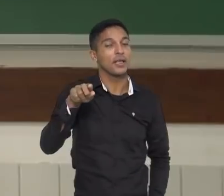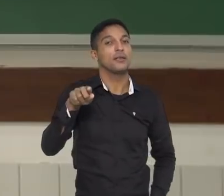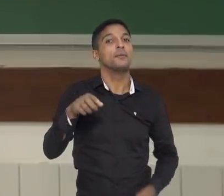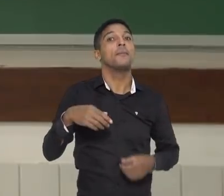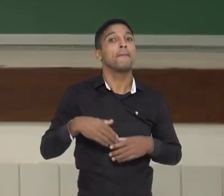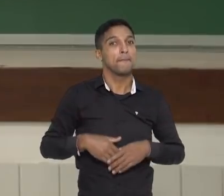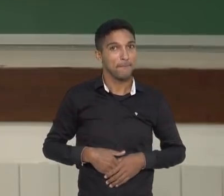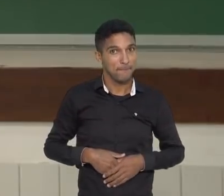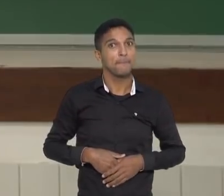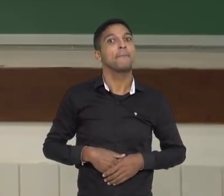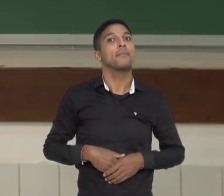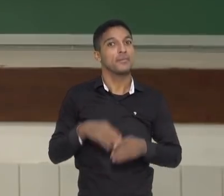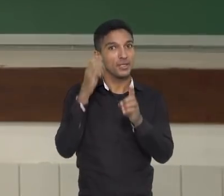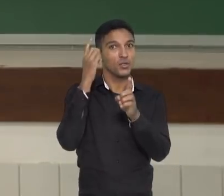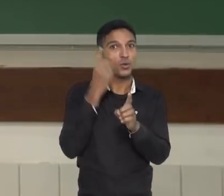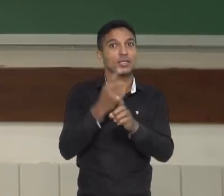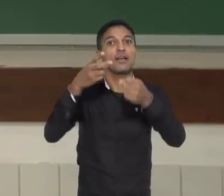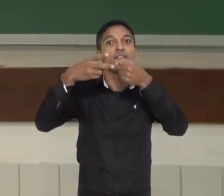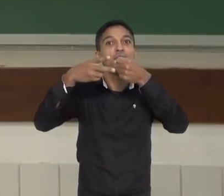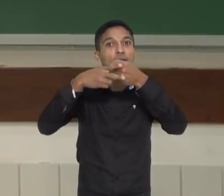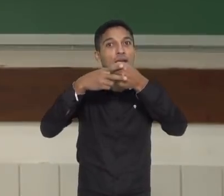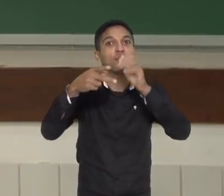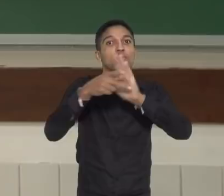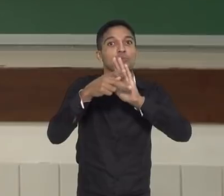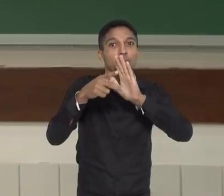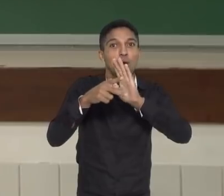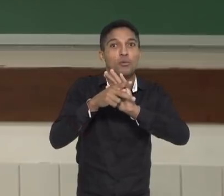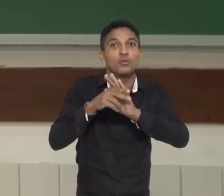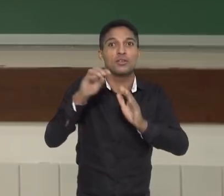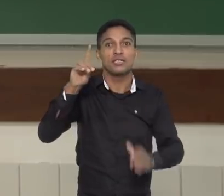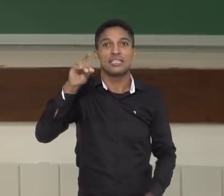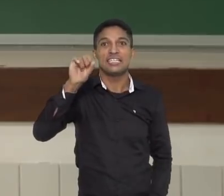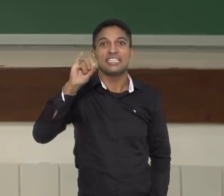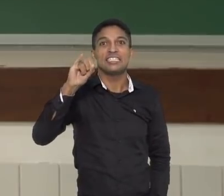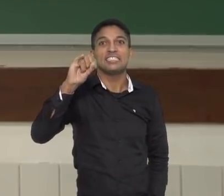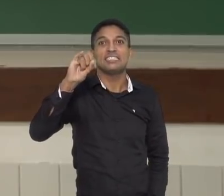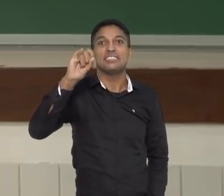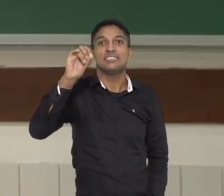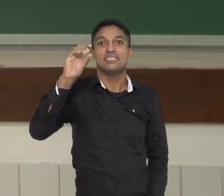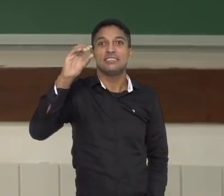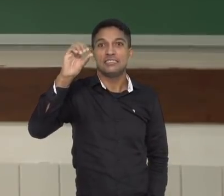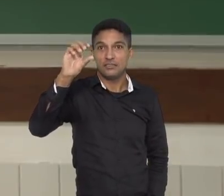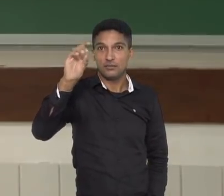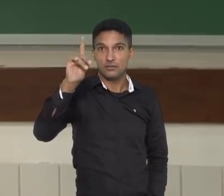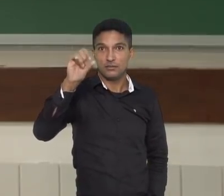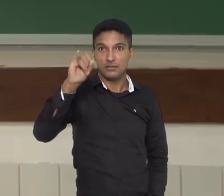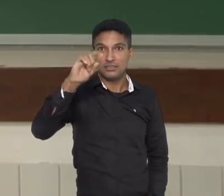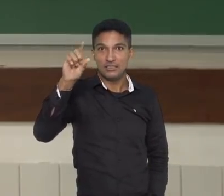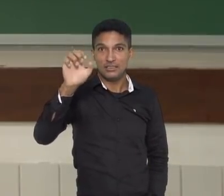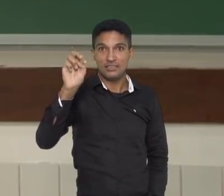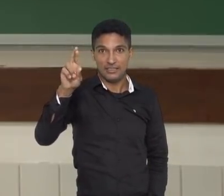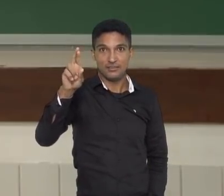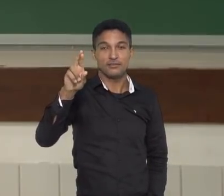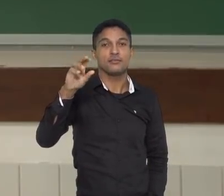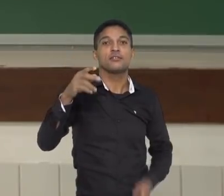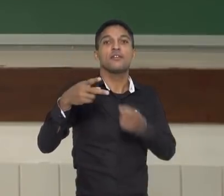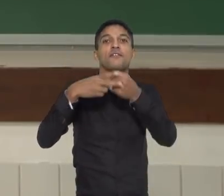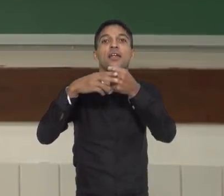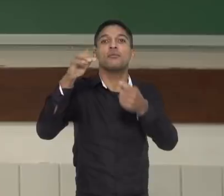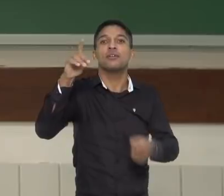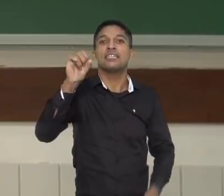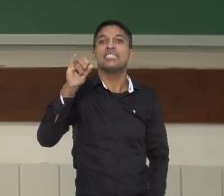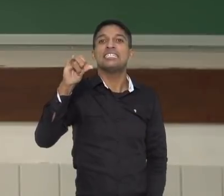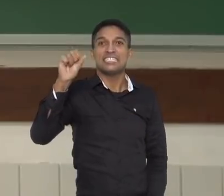vão identificar os verbos de sende nesse trecho aqui. Muito fácil, um tempinho para